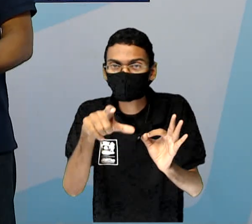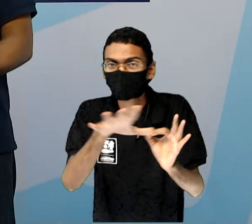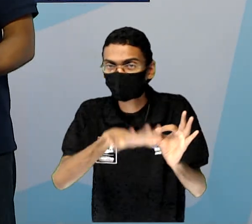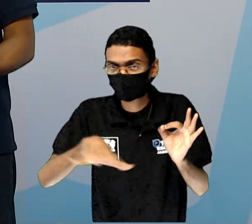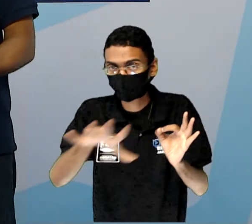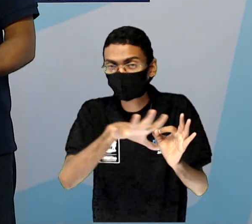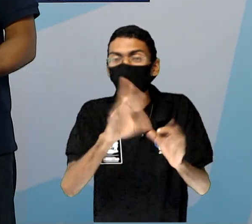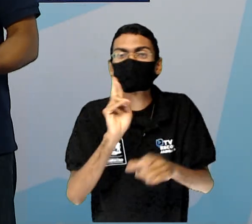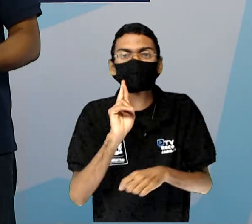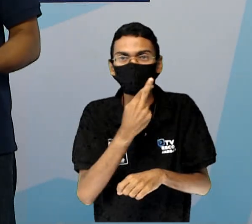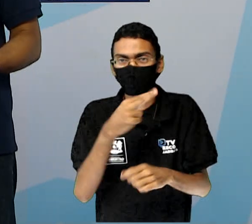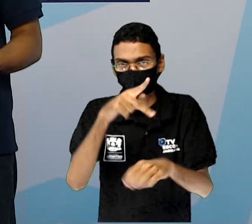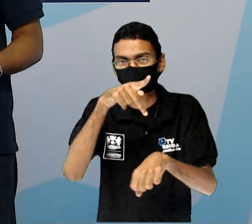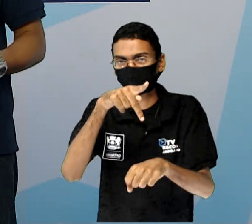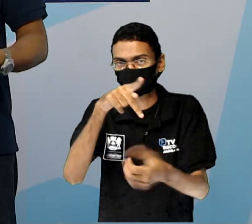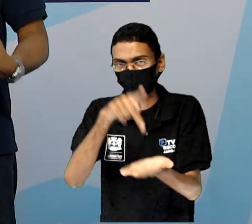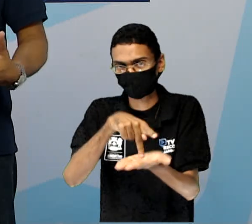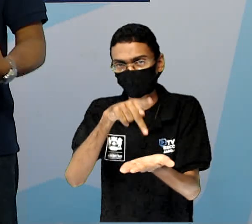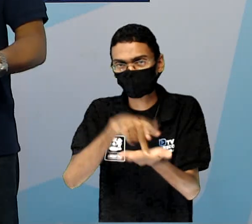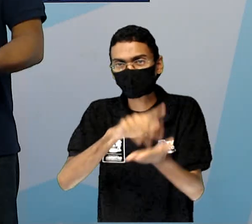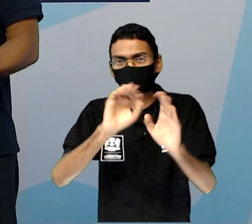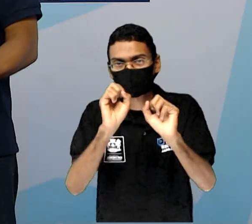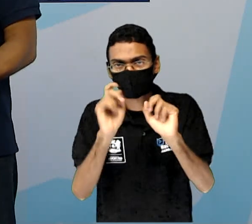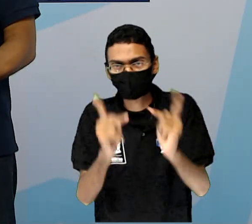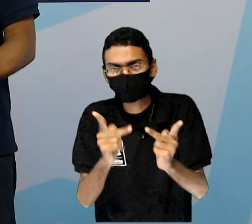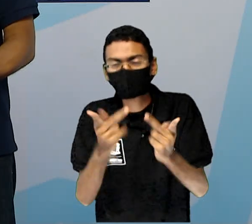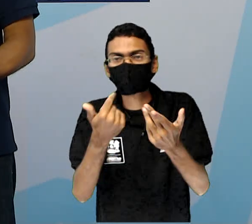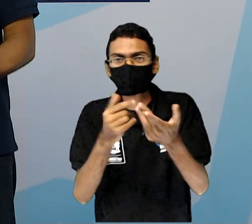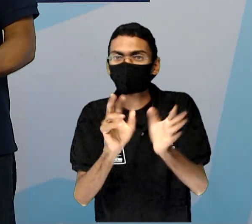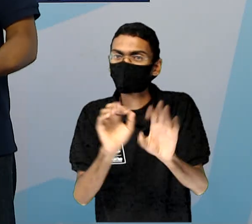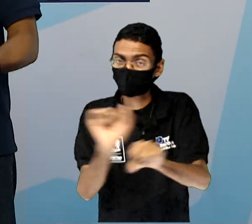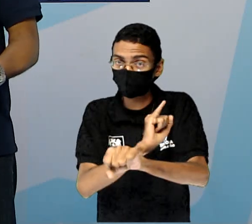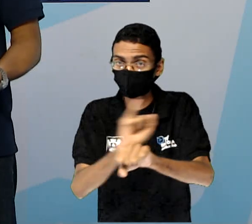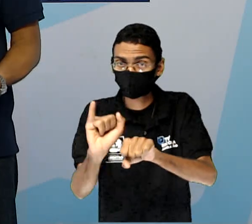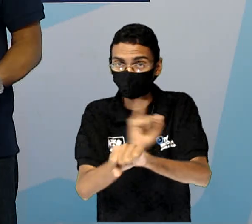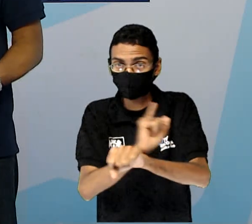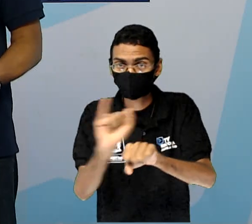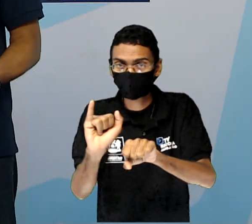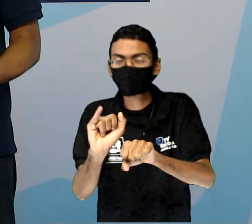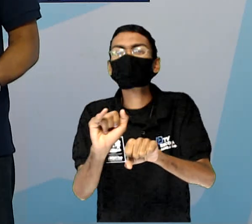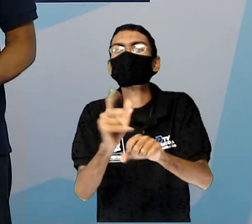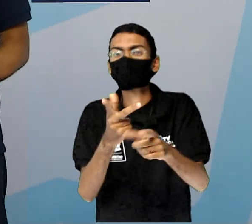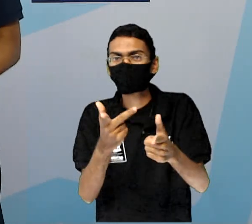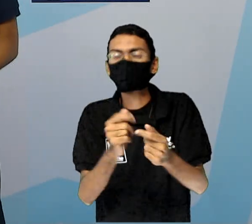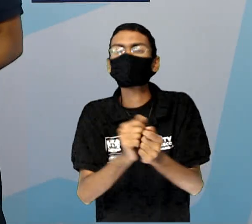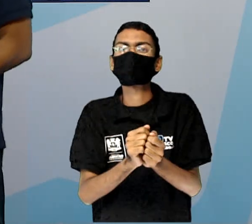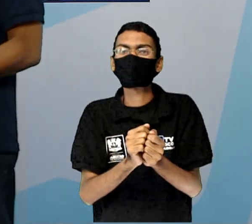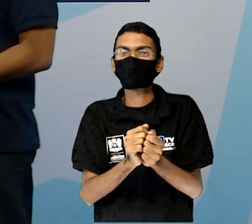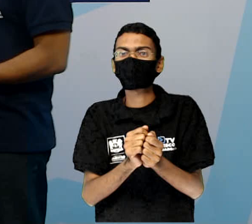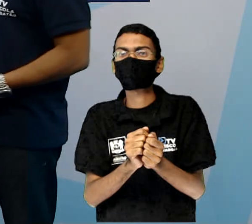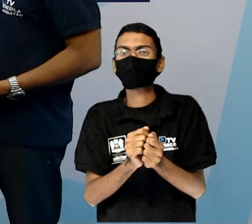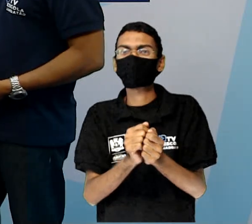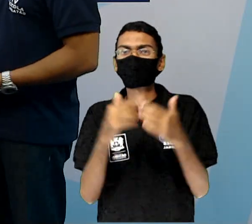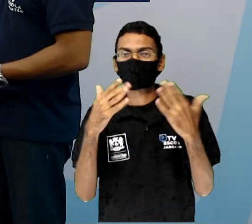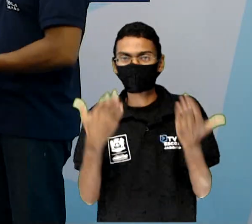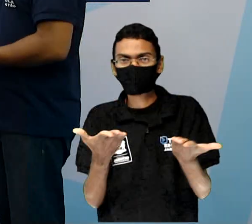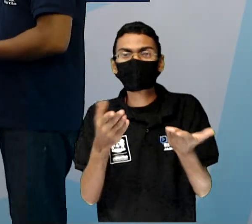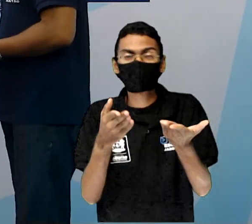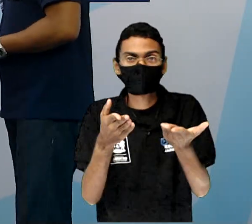Rússia, na verdade. Ok? Então, trata-se de uma estratégia. É um bloco, na verdade, de estratégia. Tá certo? De